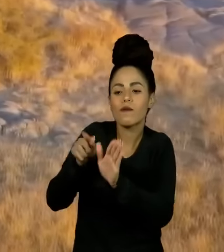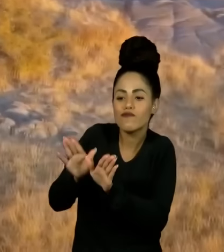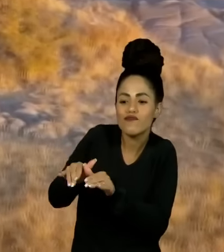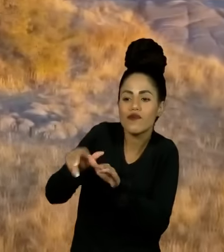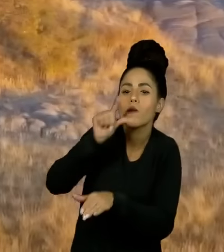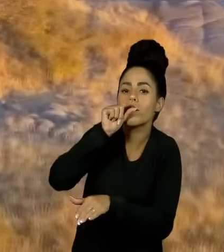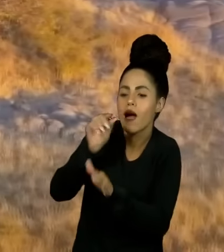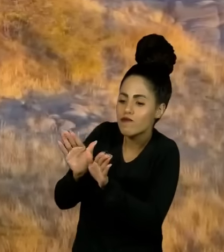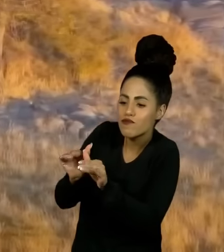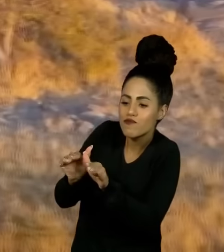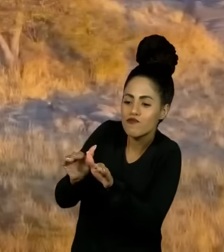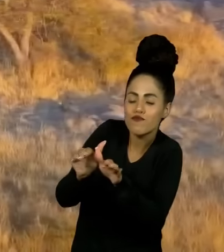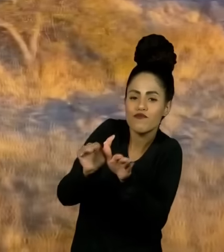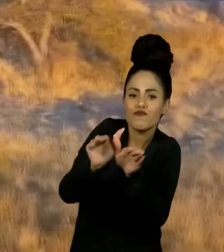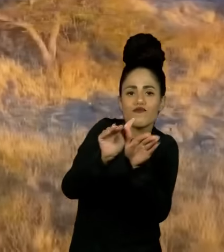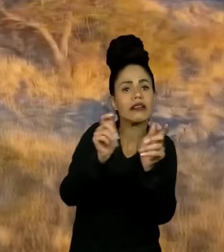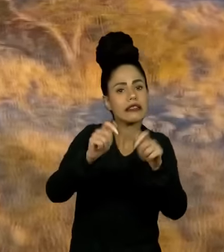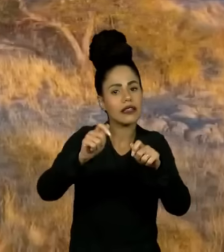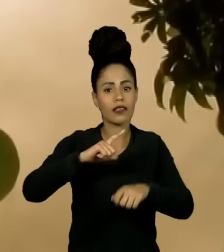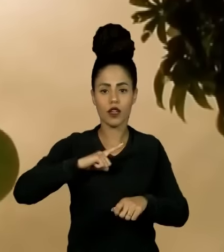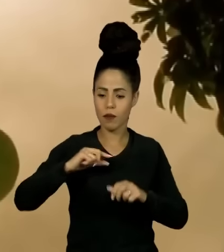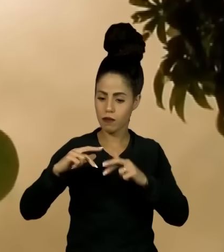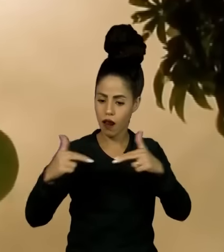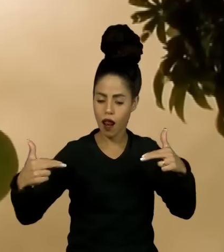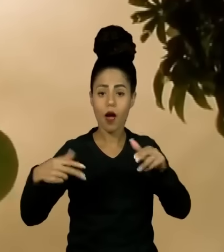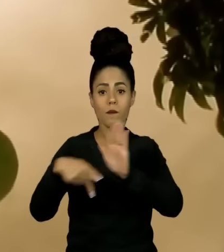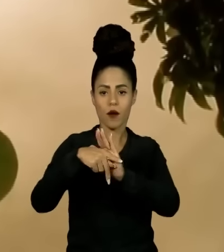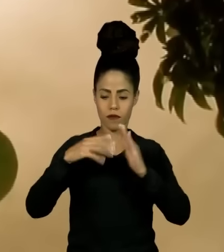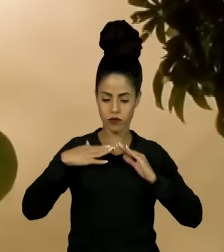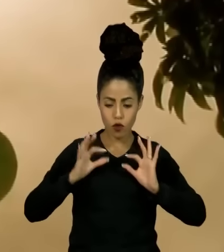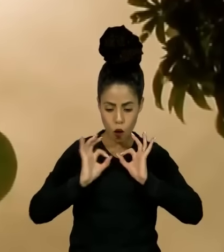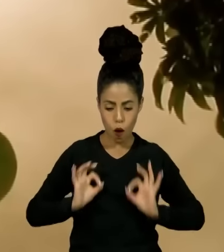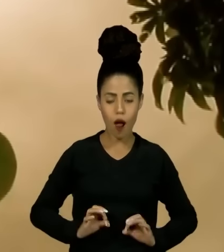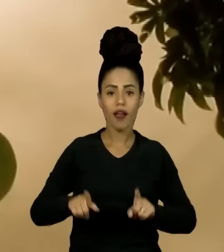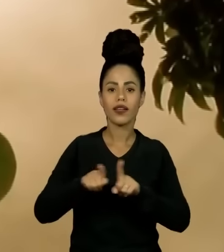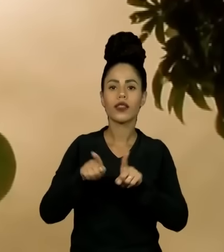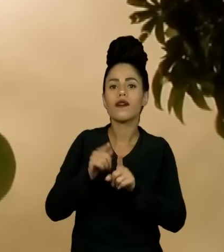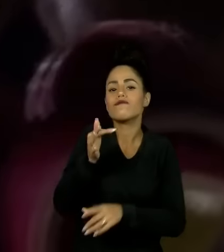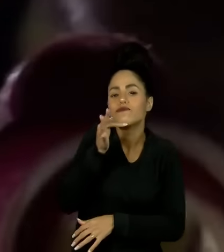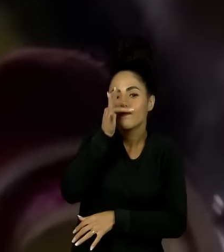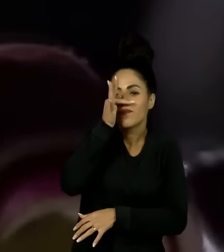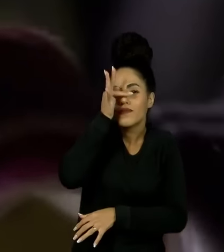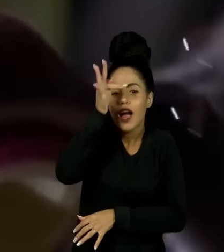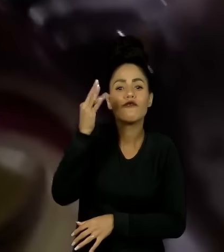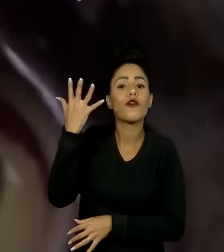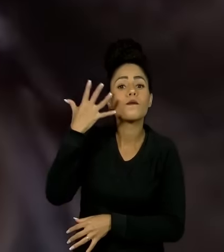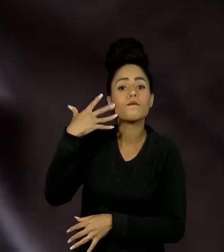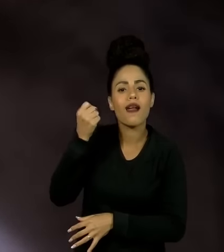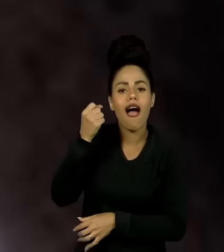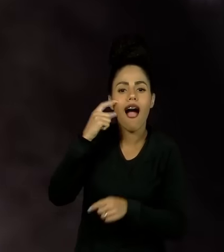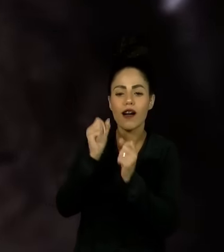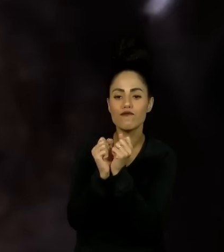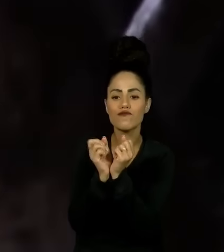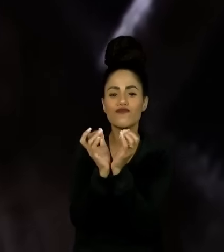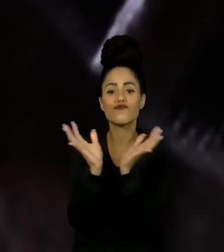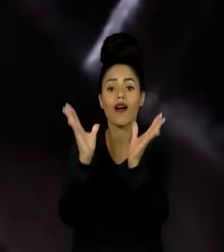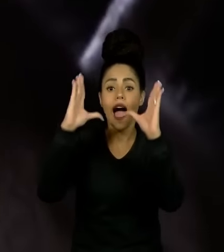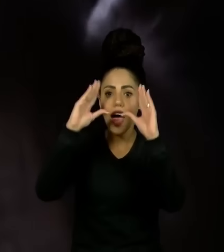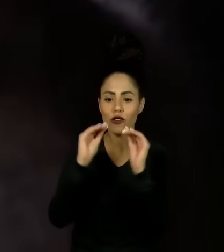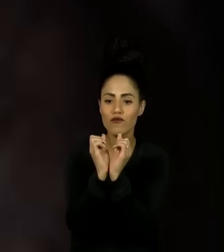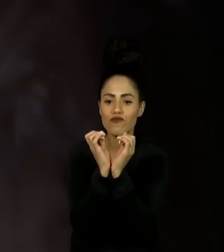produzir cordas e fibras para roupas. As flores brancas se abrem à noite, atraindo polinizadores como